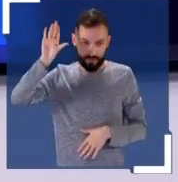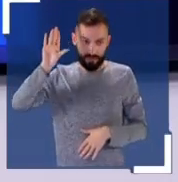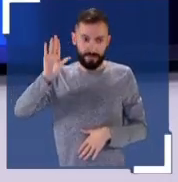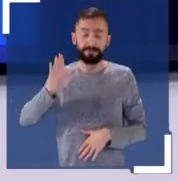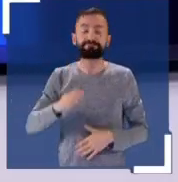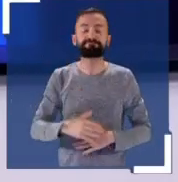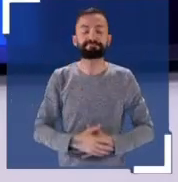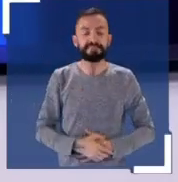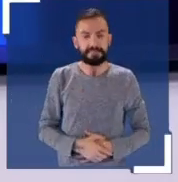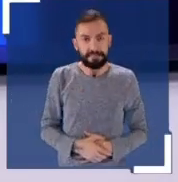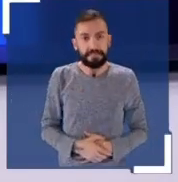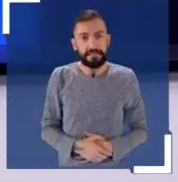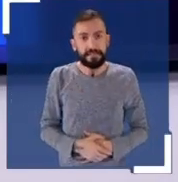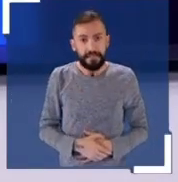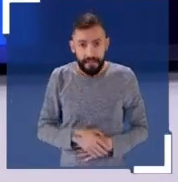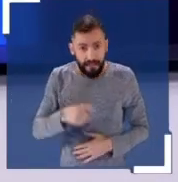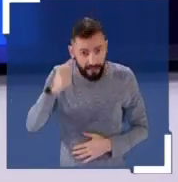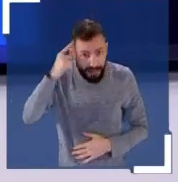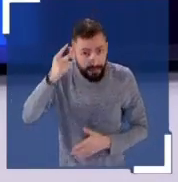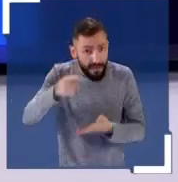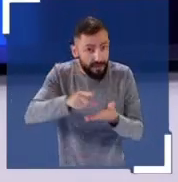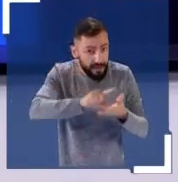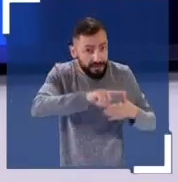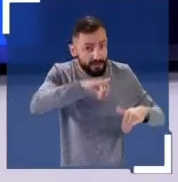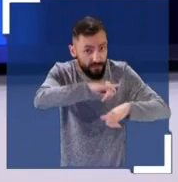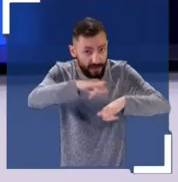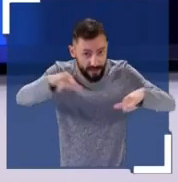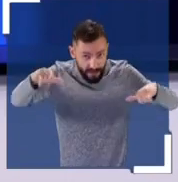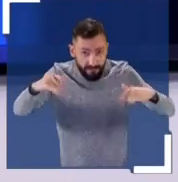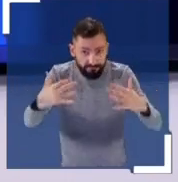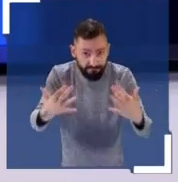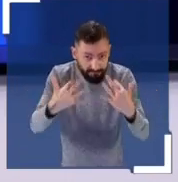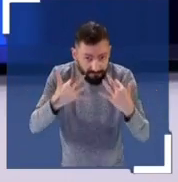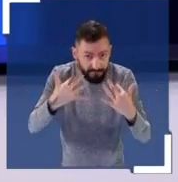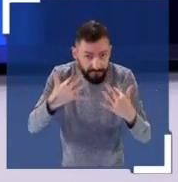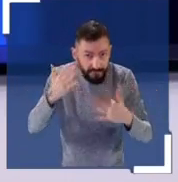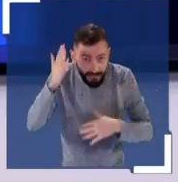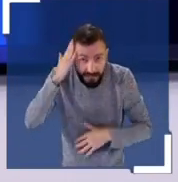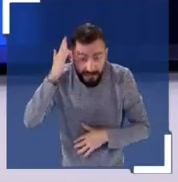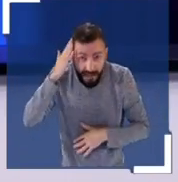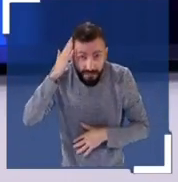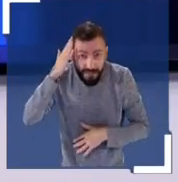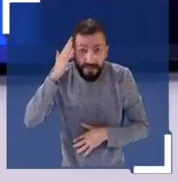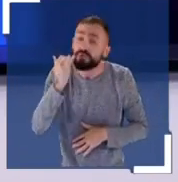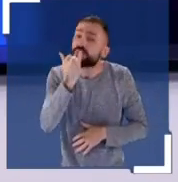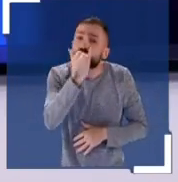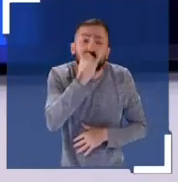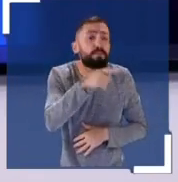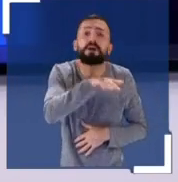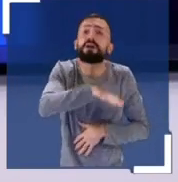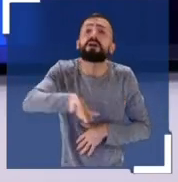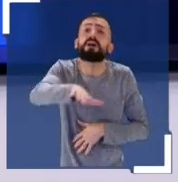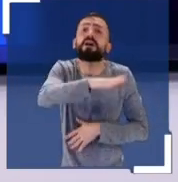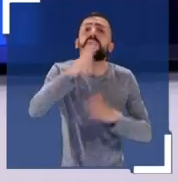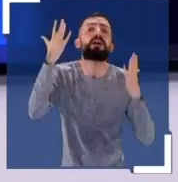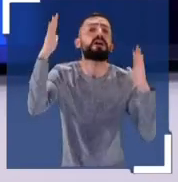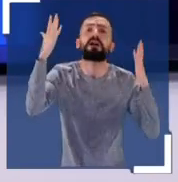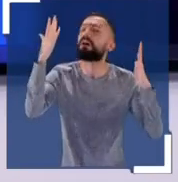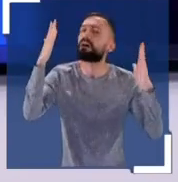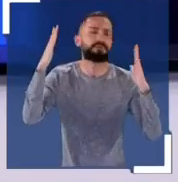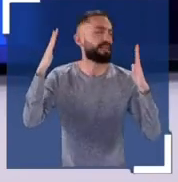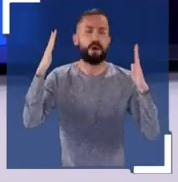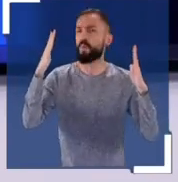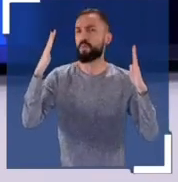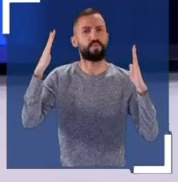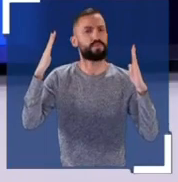Senhores, eu acho que eu falei, todo mundo ouviu o que eu falei, não foi? Não está prevista a manifestação da plateia. Eu gostaria de